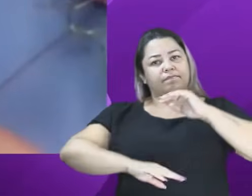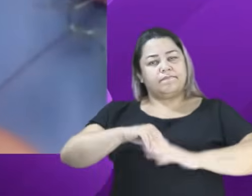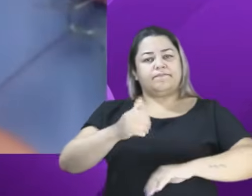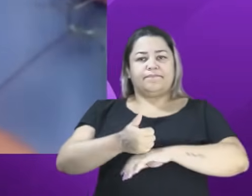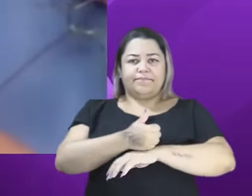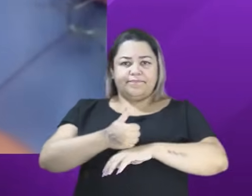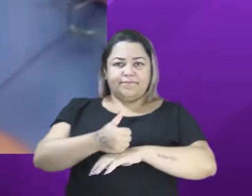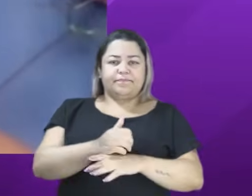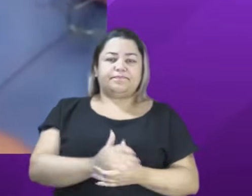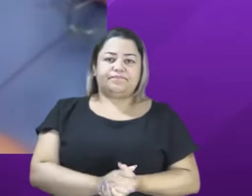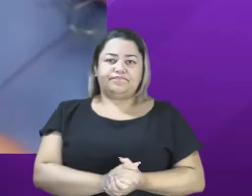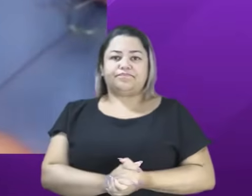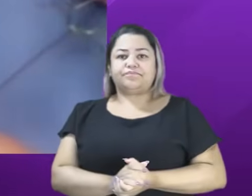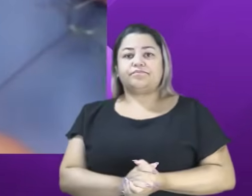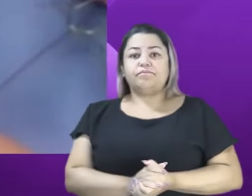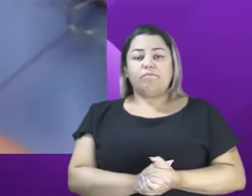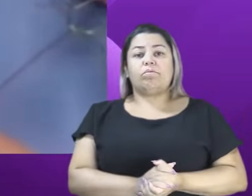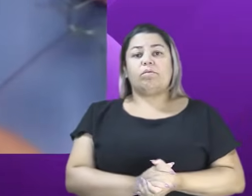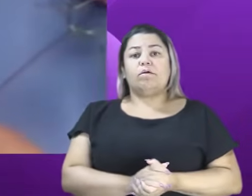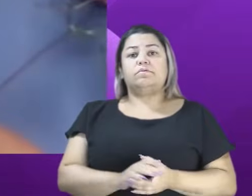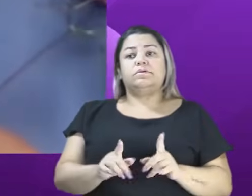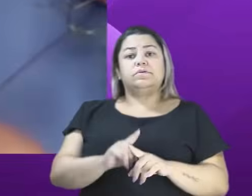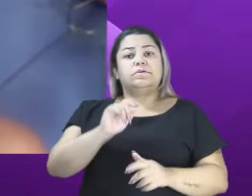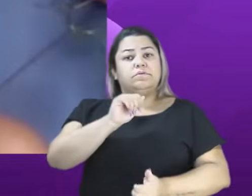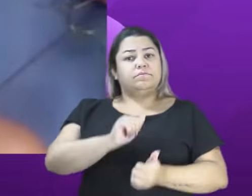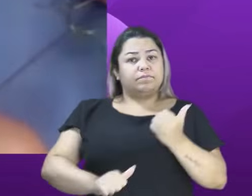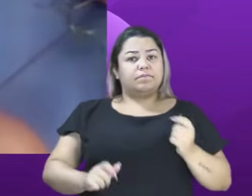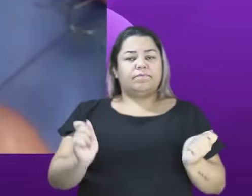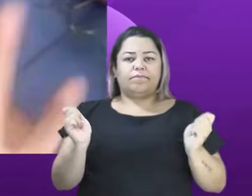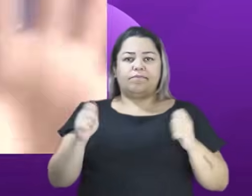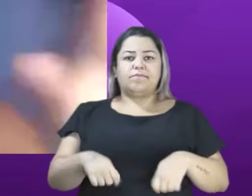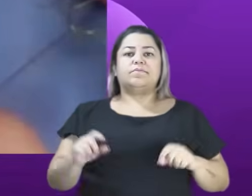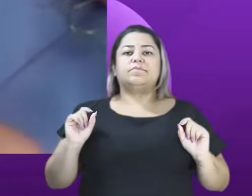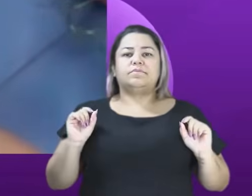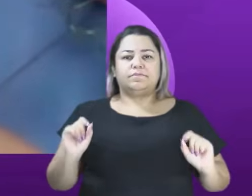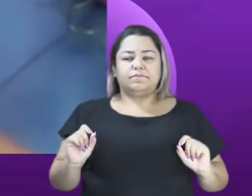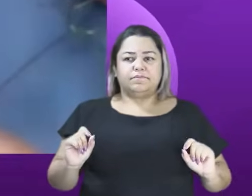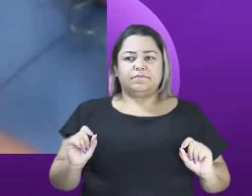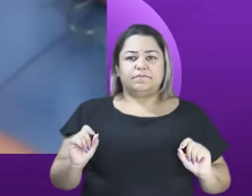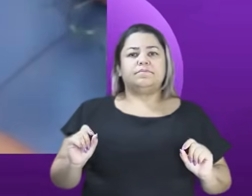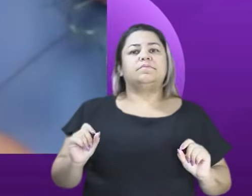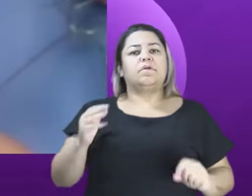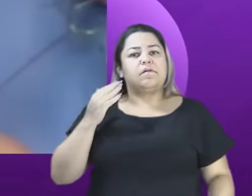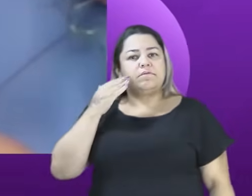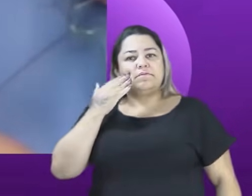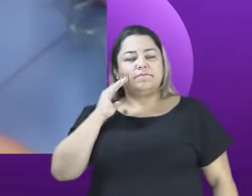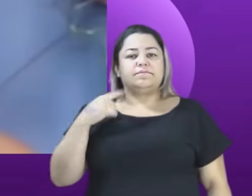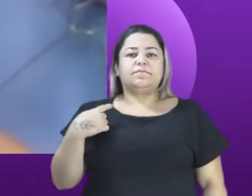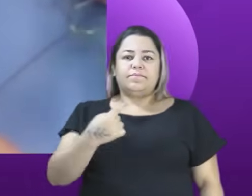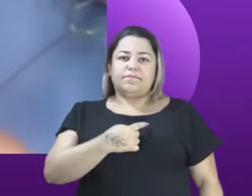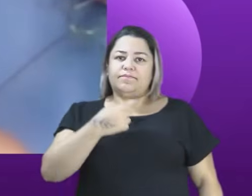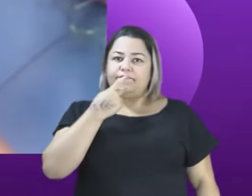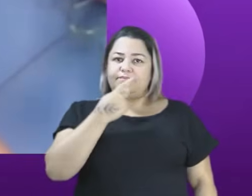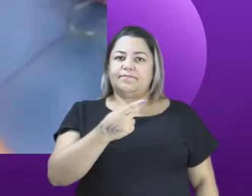profissionais, né, do esporte. Então, a gente precisa nos situarmos, né, que a gente está falando